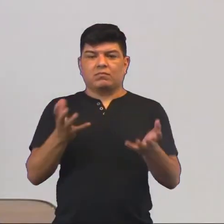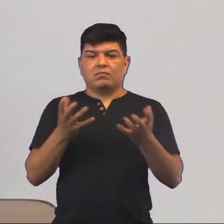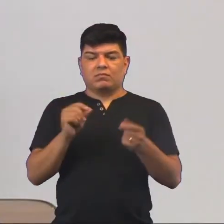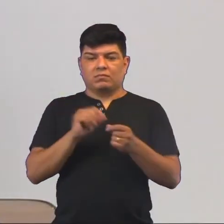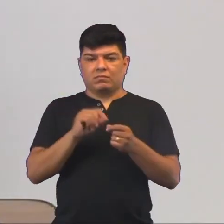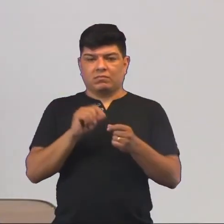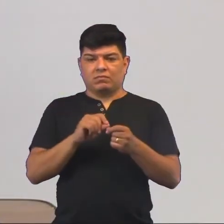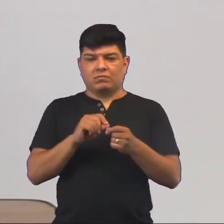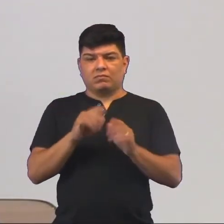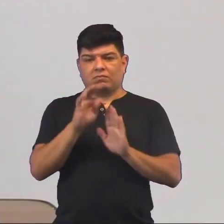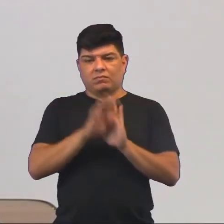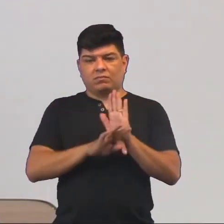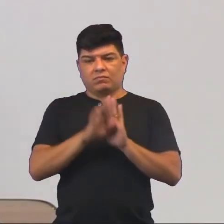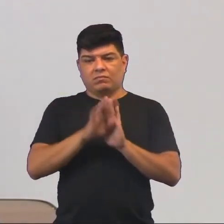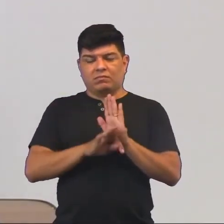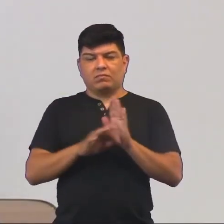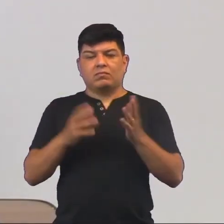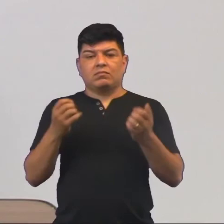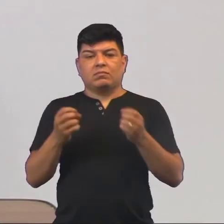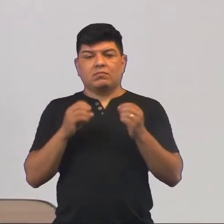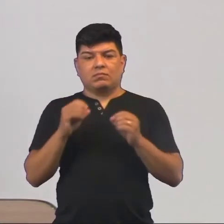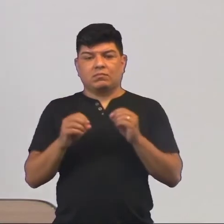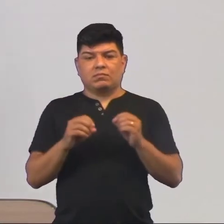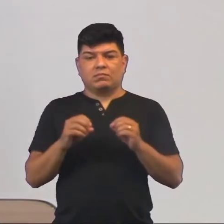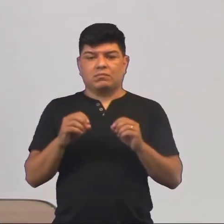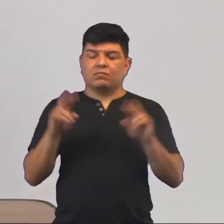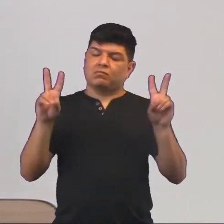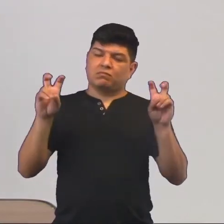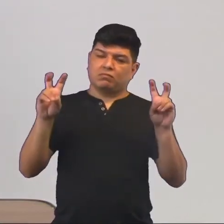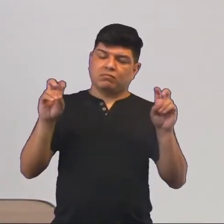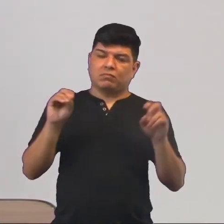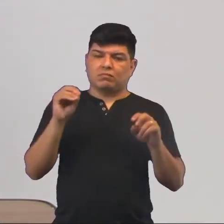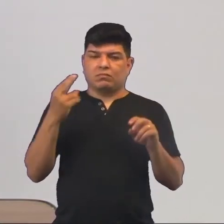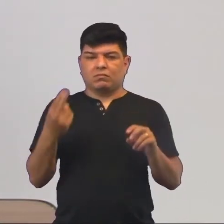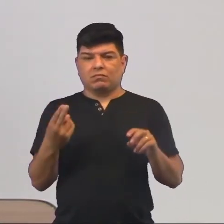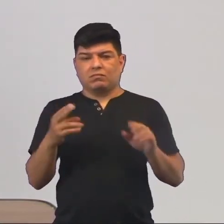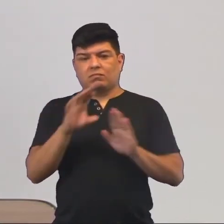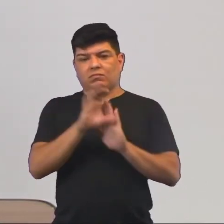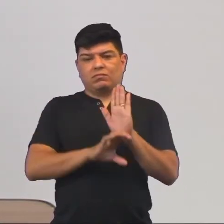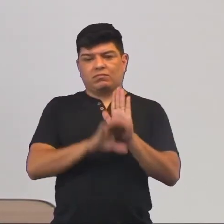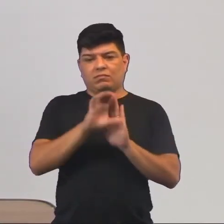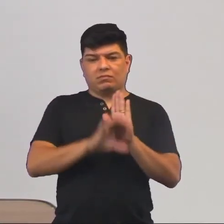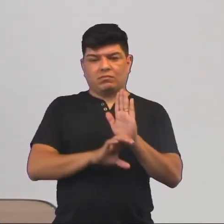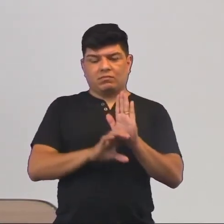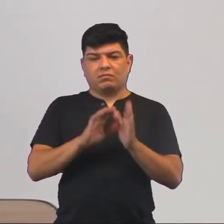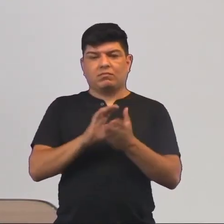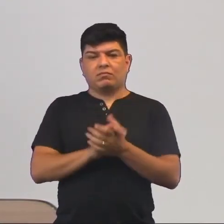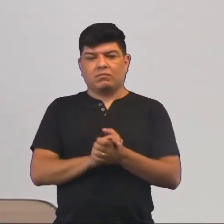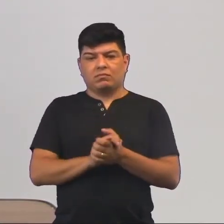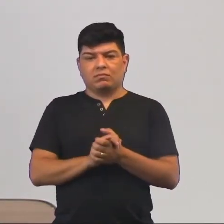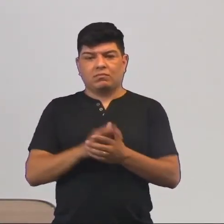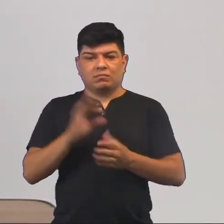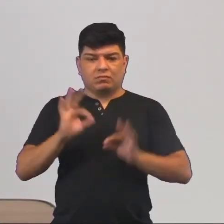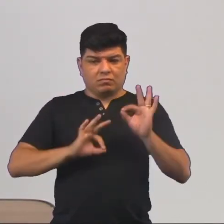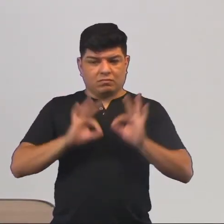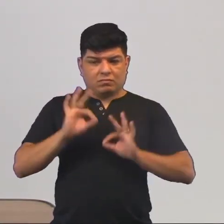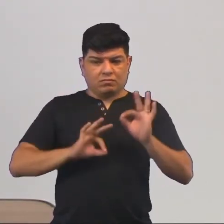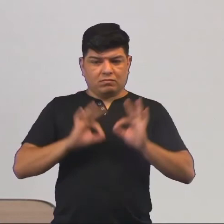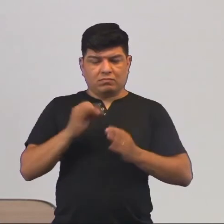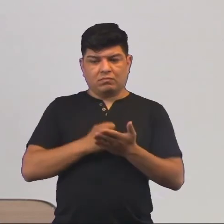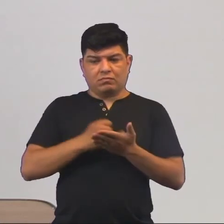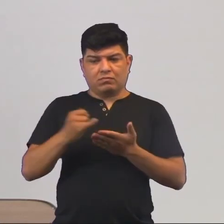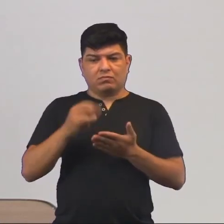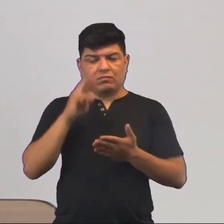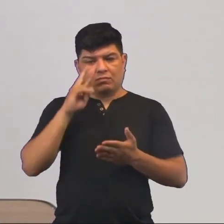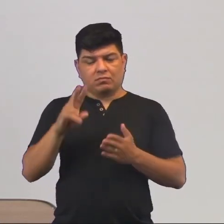fazer um texto positivo. Então, você vai pegar um verbete ou um assunto, você vai pegar o conceito, né, e organizar a introdução, como